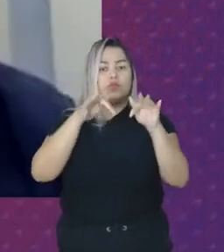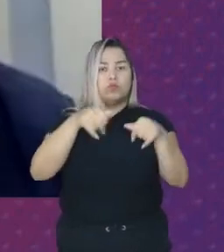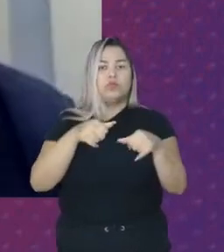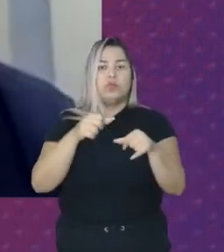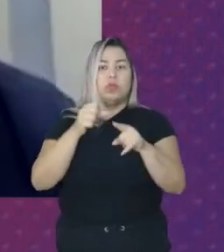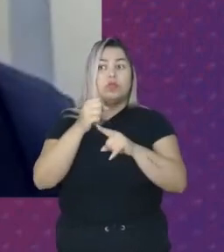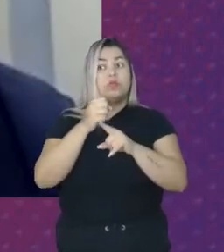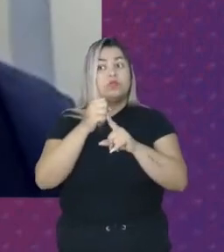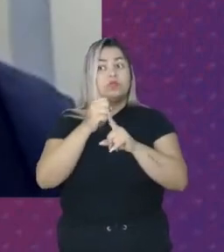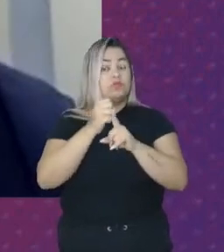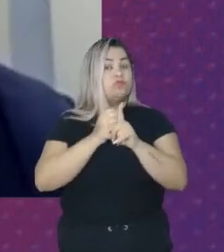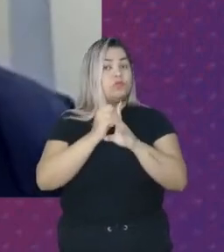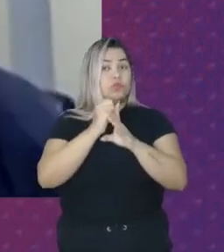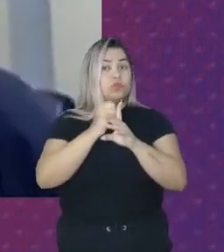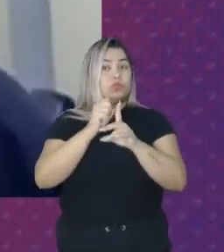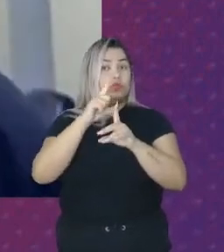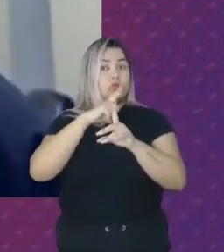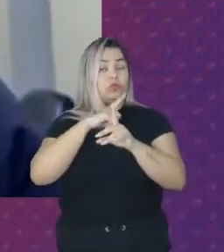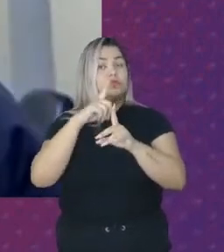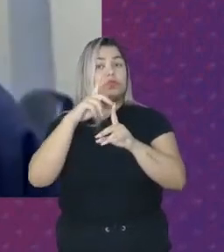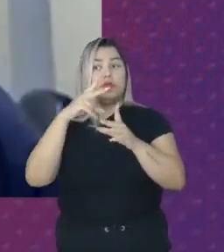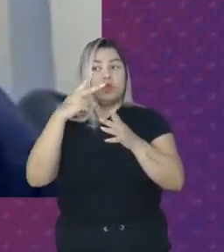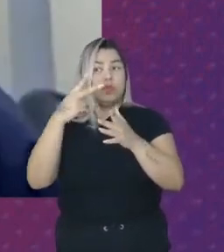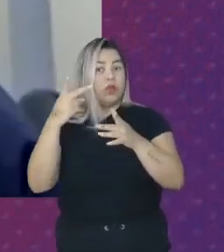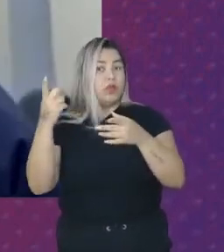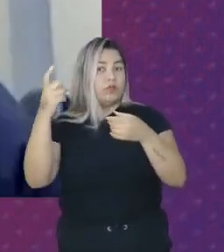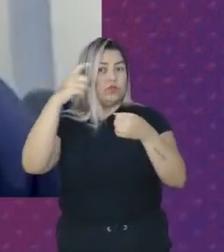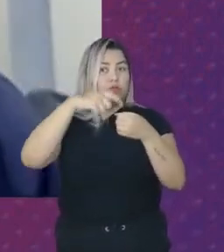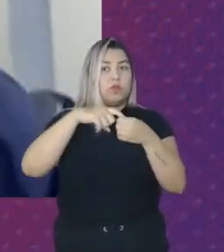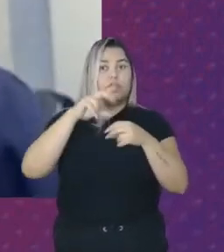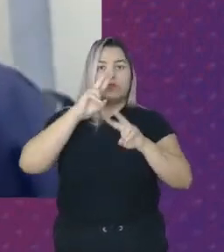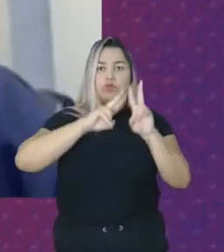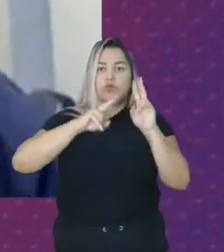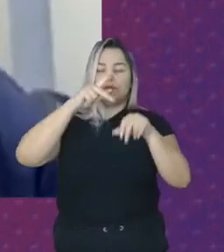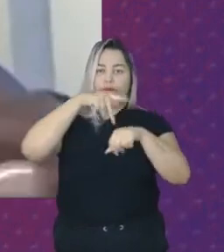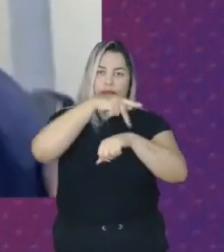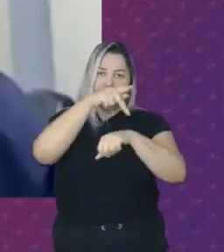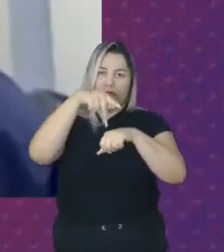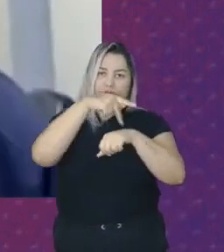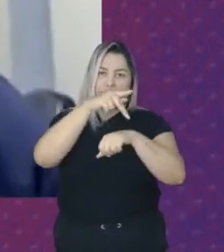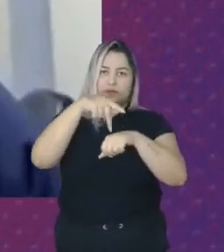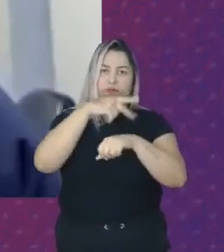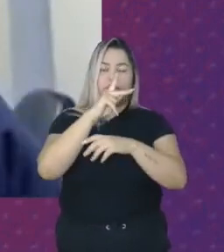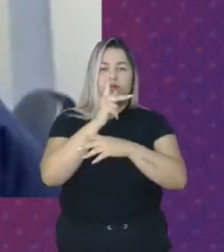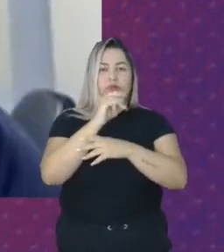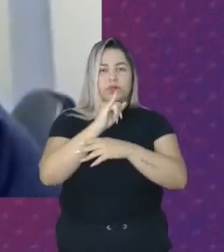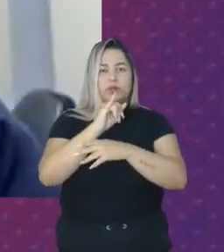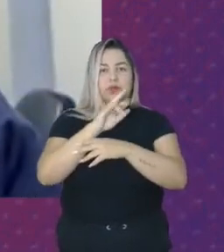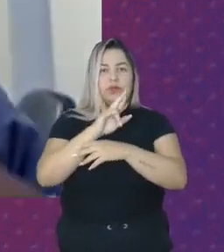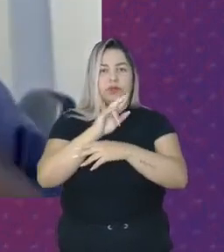XIX, que querem, sim, retomar uma visão de país hierárquica,